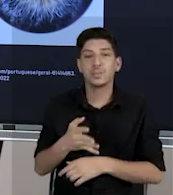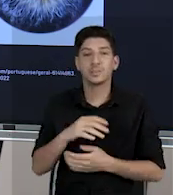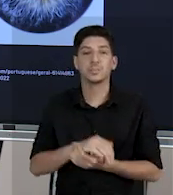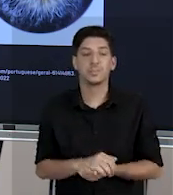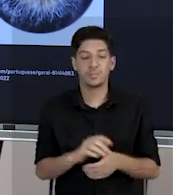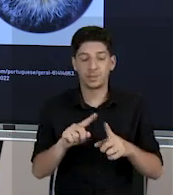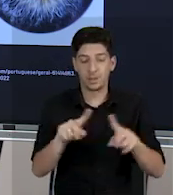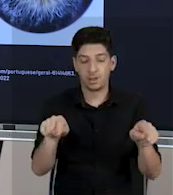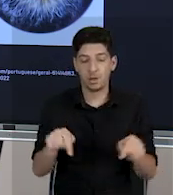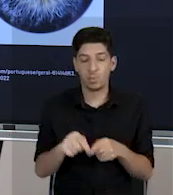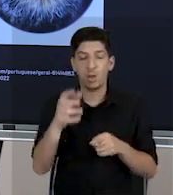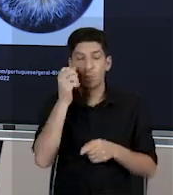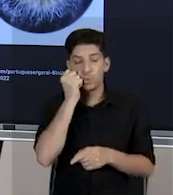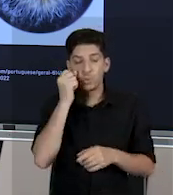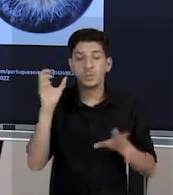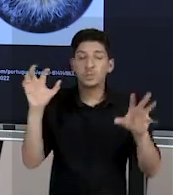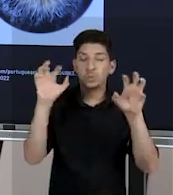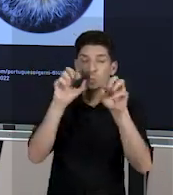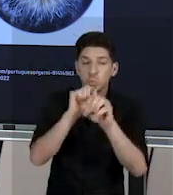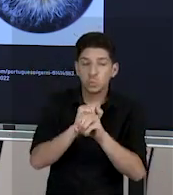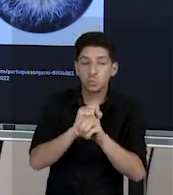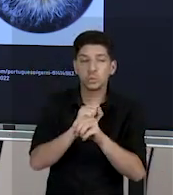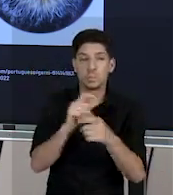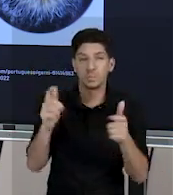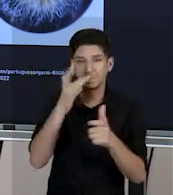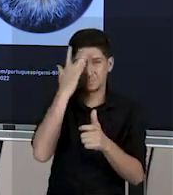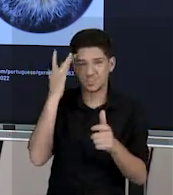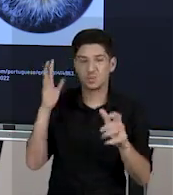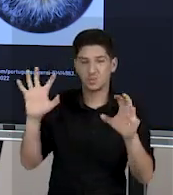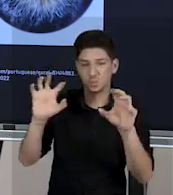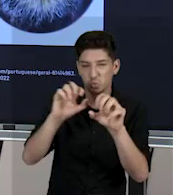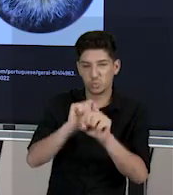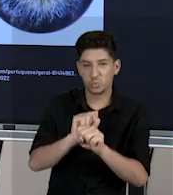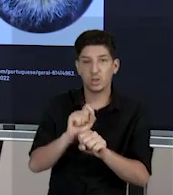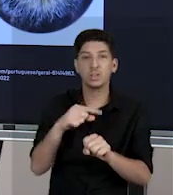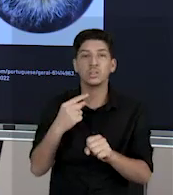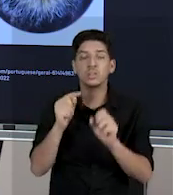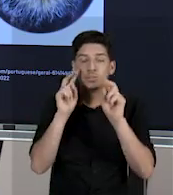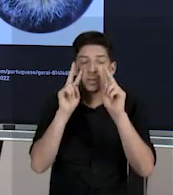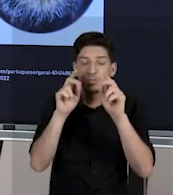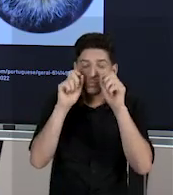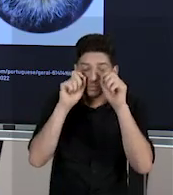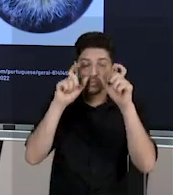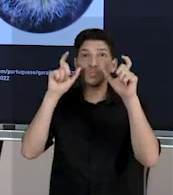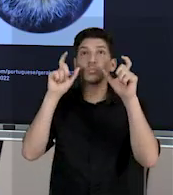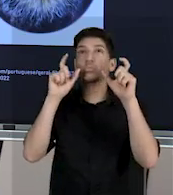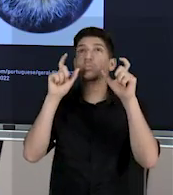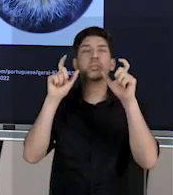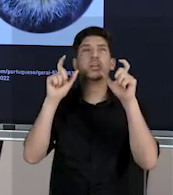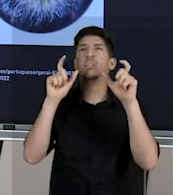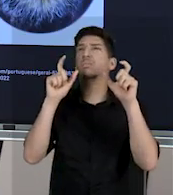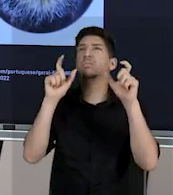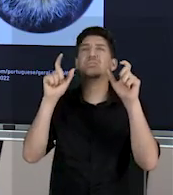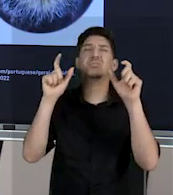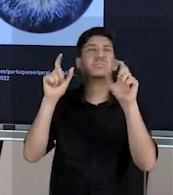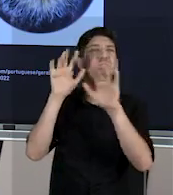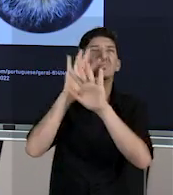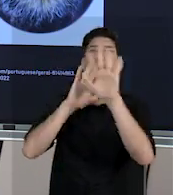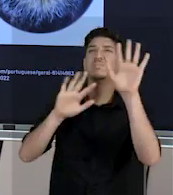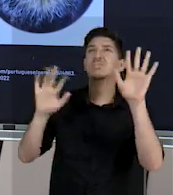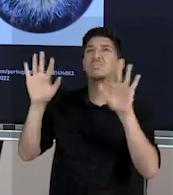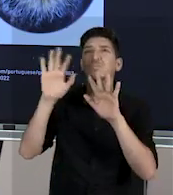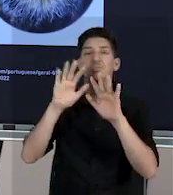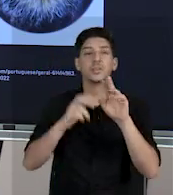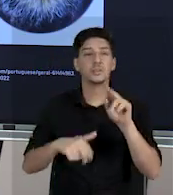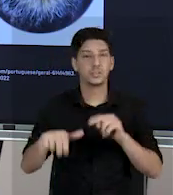bastante escuro, na maioria das pessoas pelo menos, a gente geralmente abre os olhos e não consegue enxergar muita coisa. Então a gente senta na